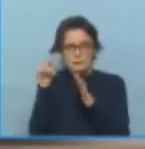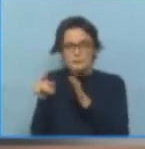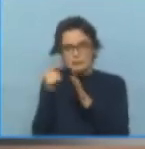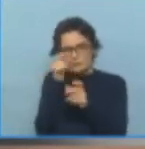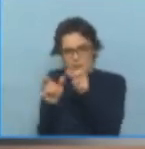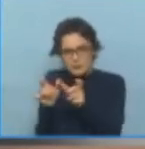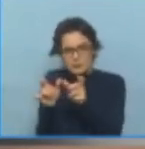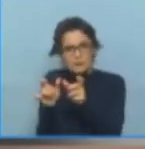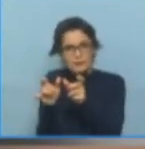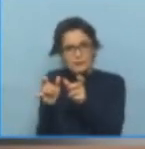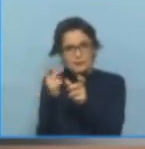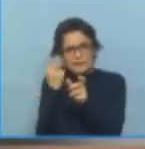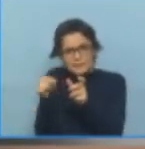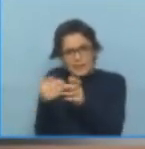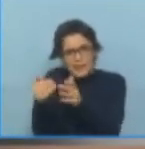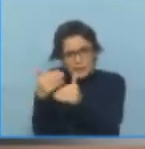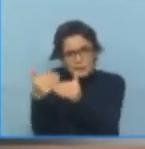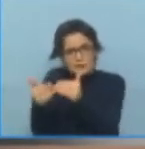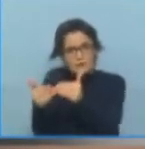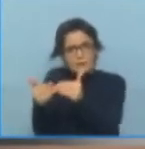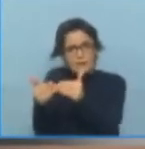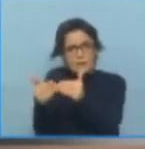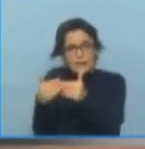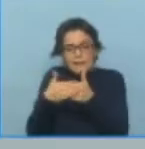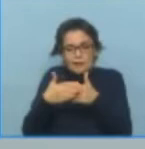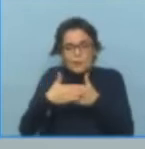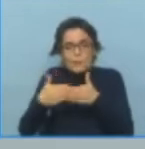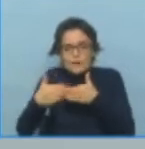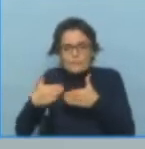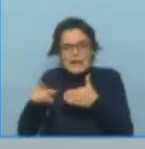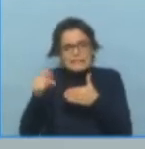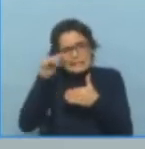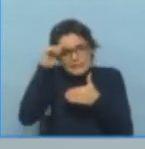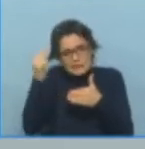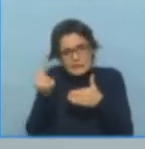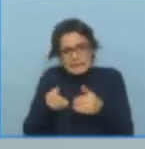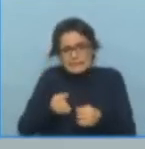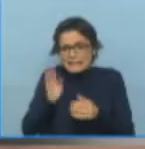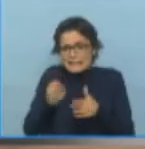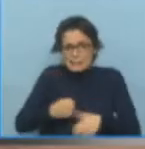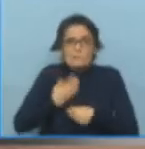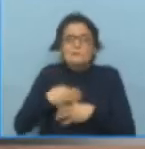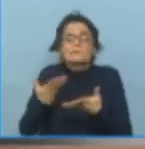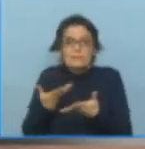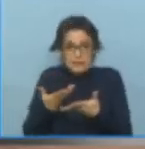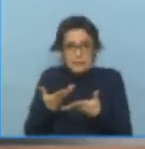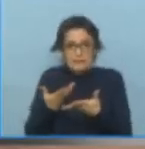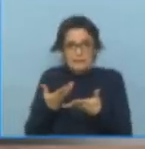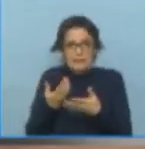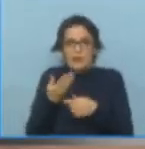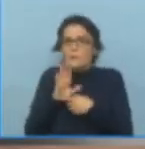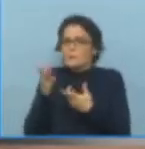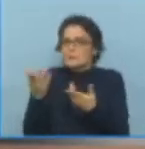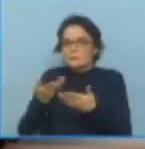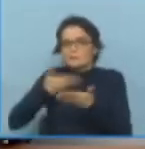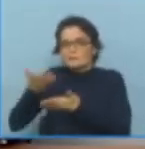de expressar, no fundo, o seu morrer, as suas necessidades, de expressar as suas emoções, de falar, se calhar, dos seus sonhos que não